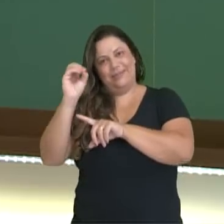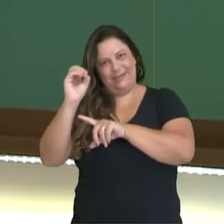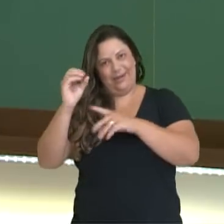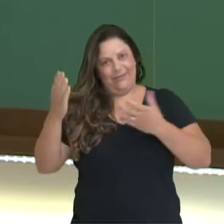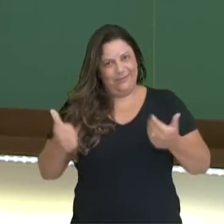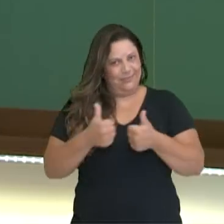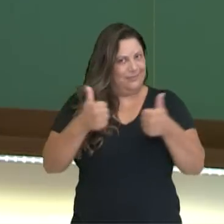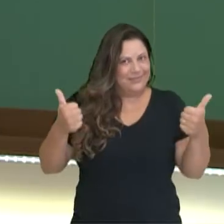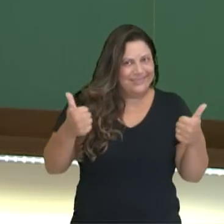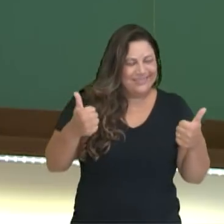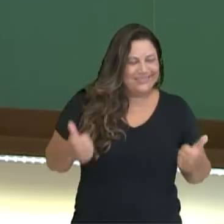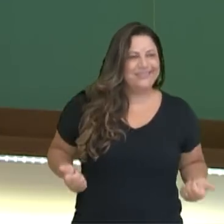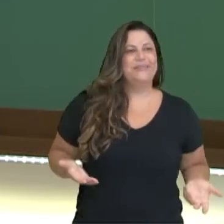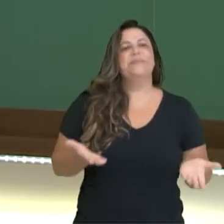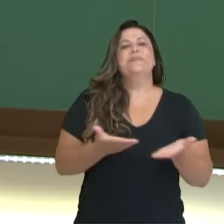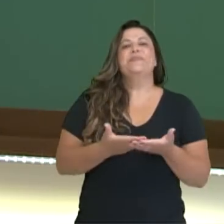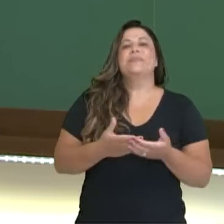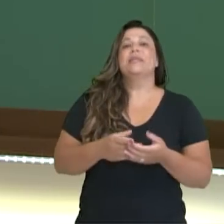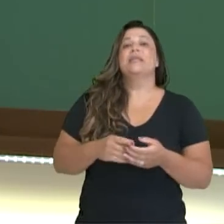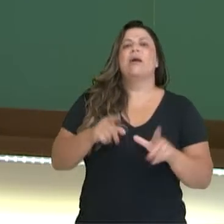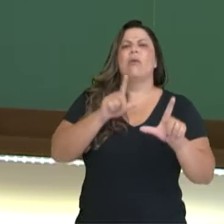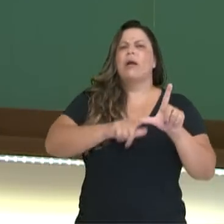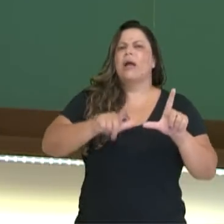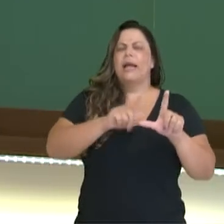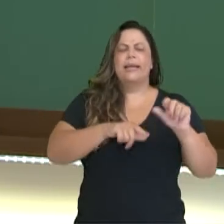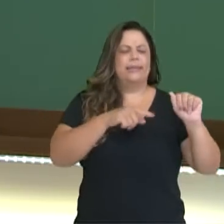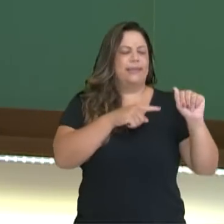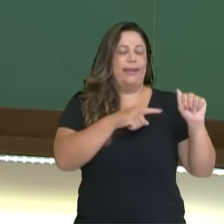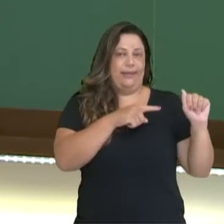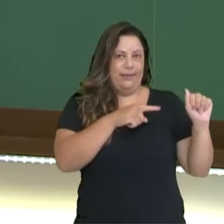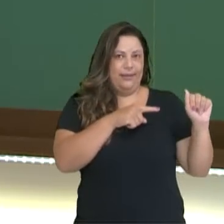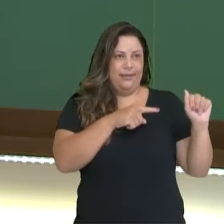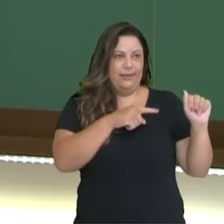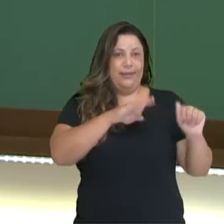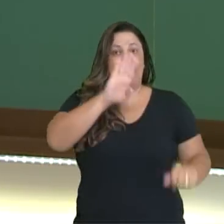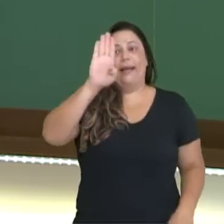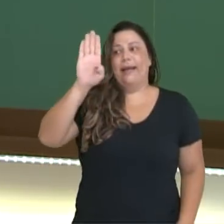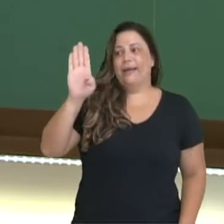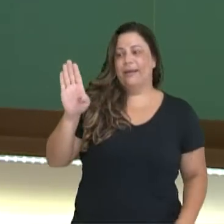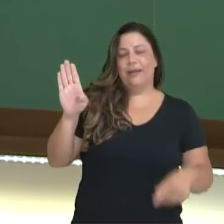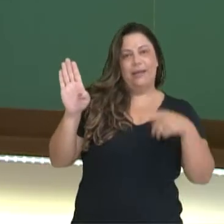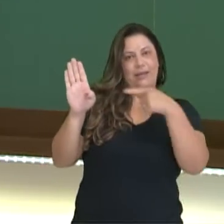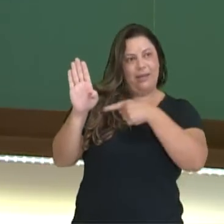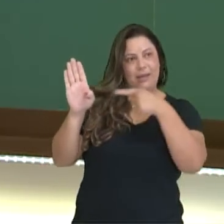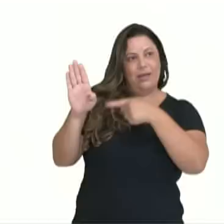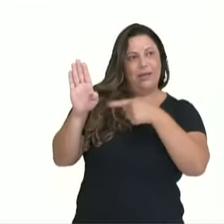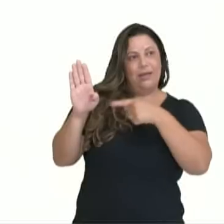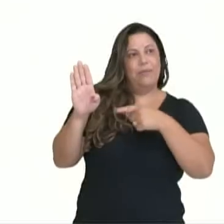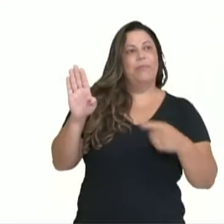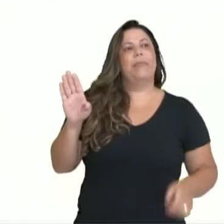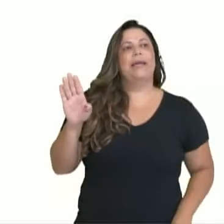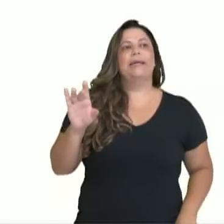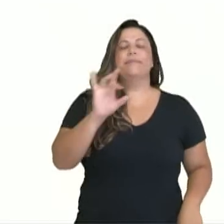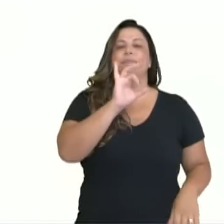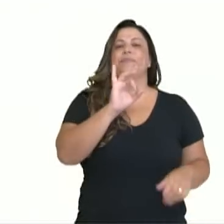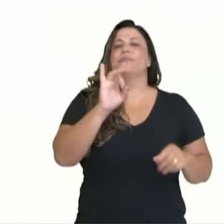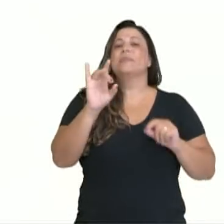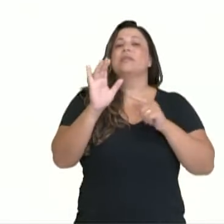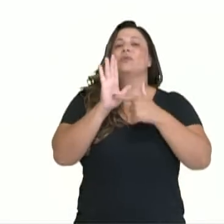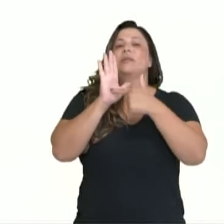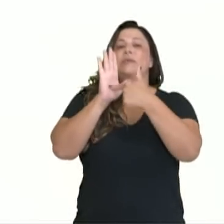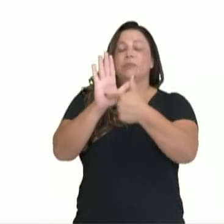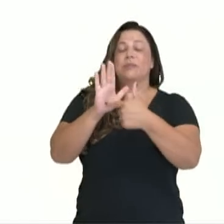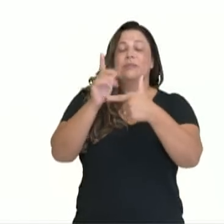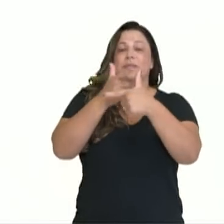ok? Então, essa é a letra A. Para realizar a letra B, deixei aqui para vocês indicada a divisão, tá?